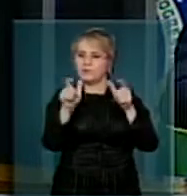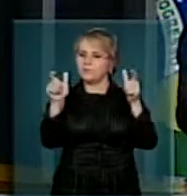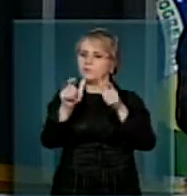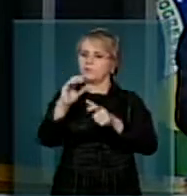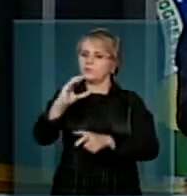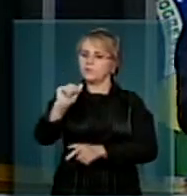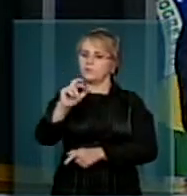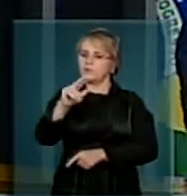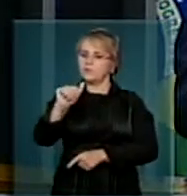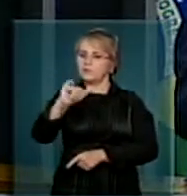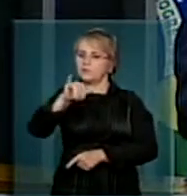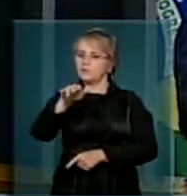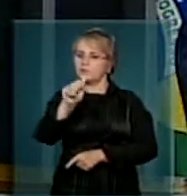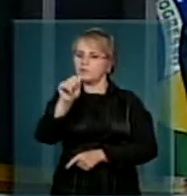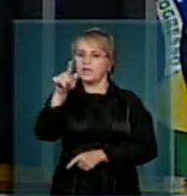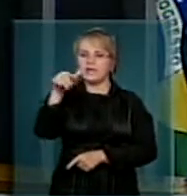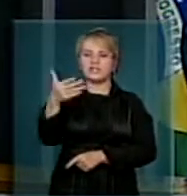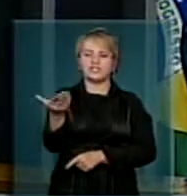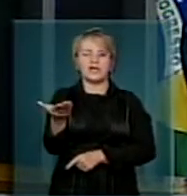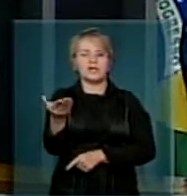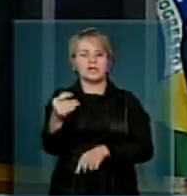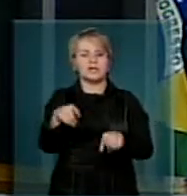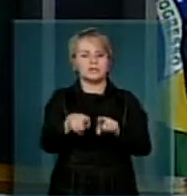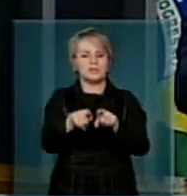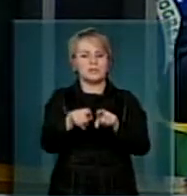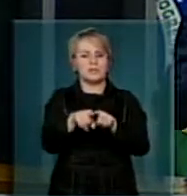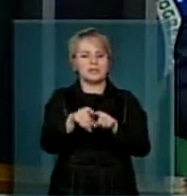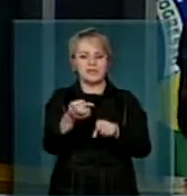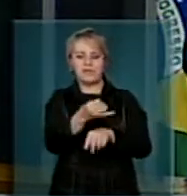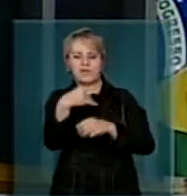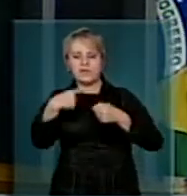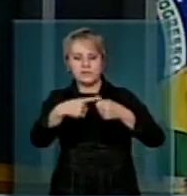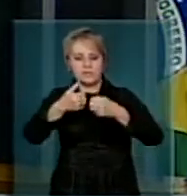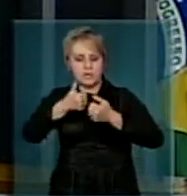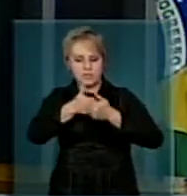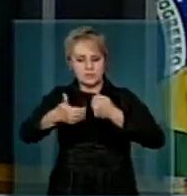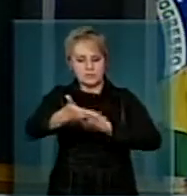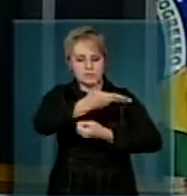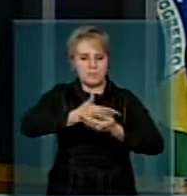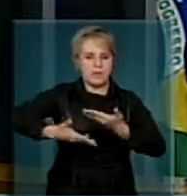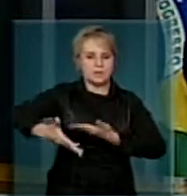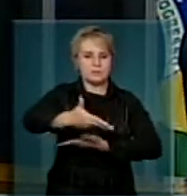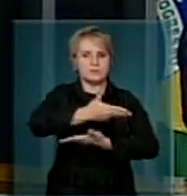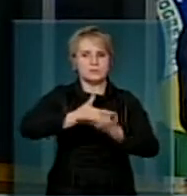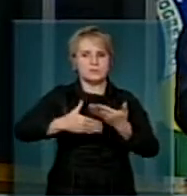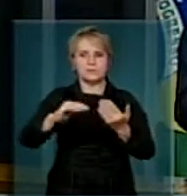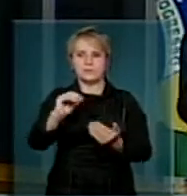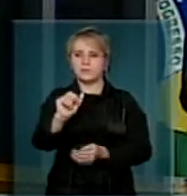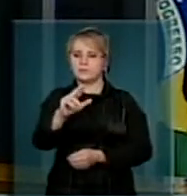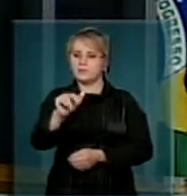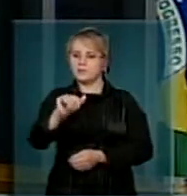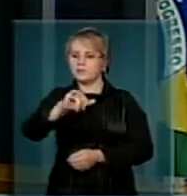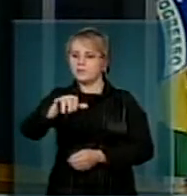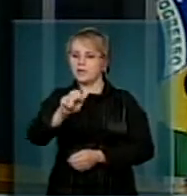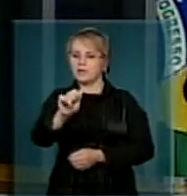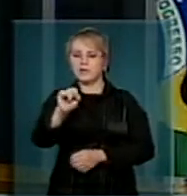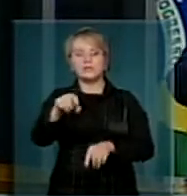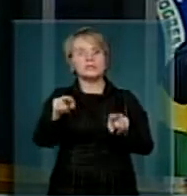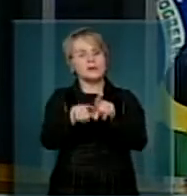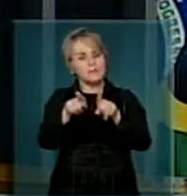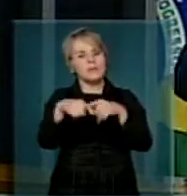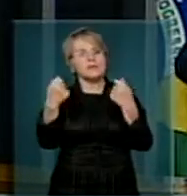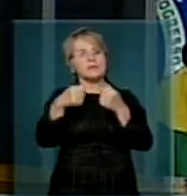Sudeste, Marabá, Parauapebas e aquelas cidades todas ali precisam de um